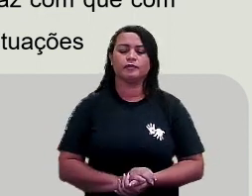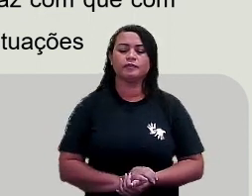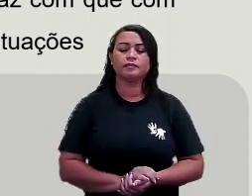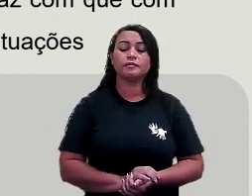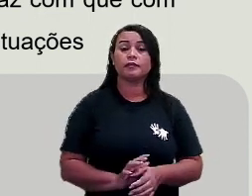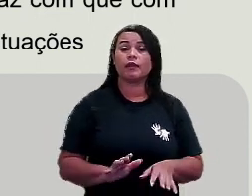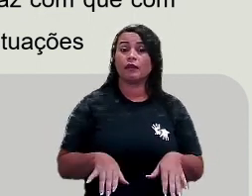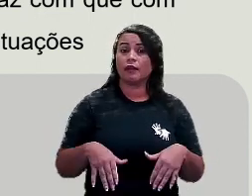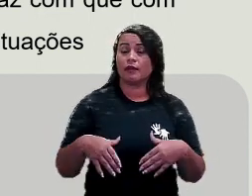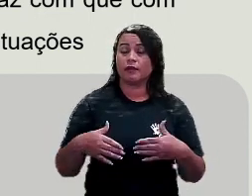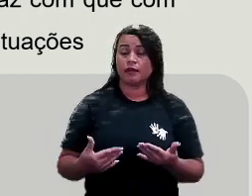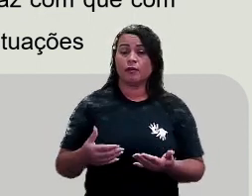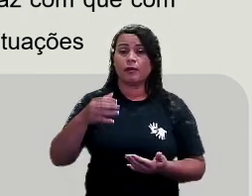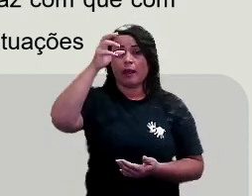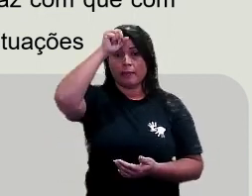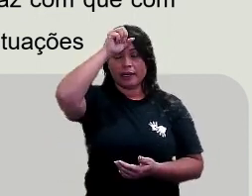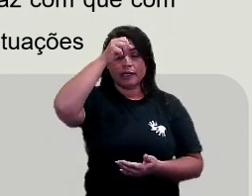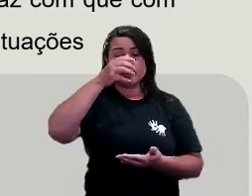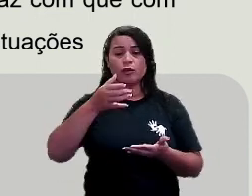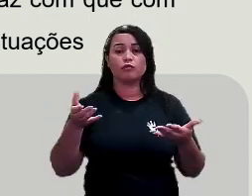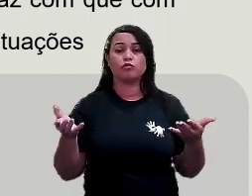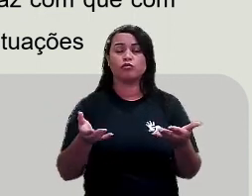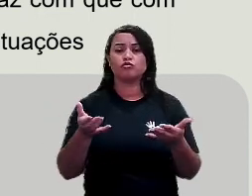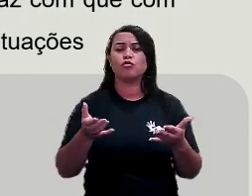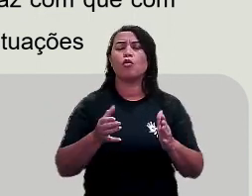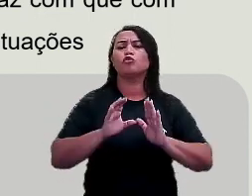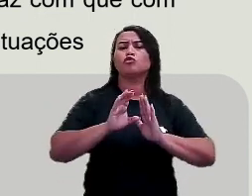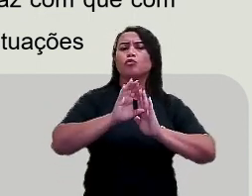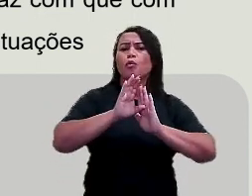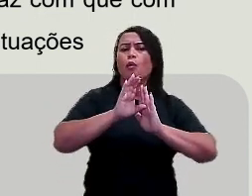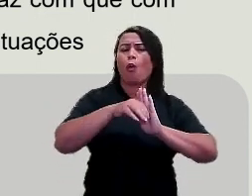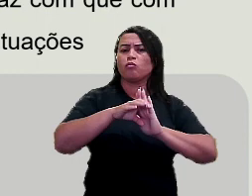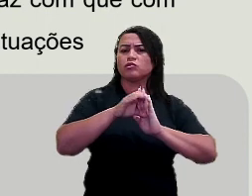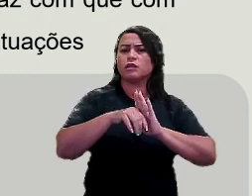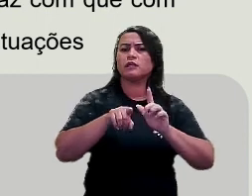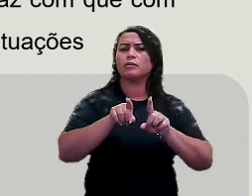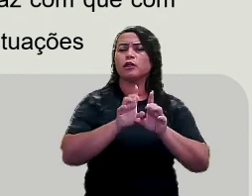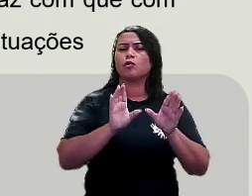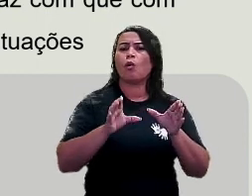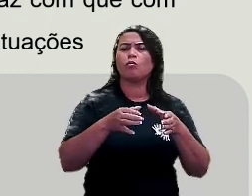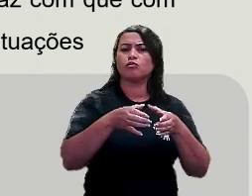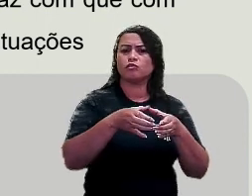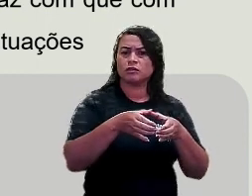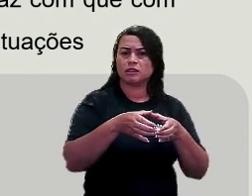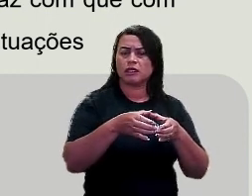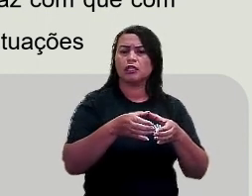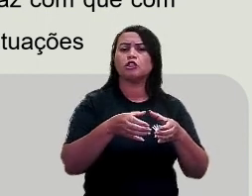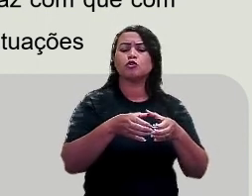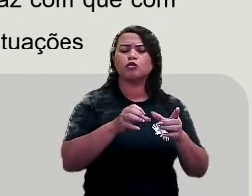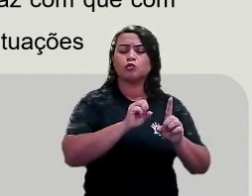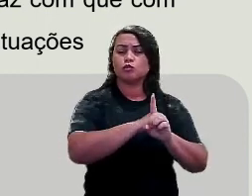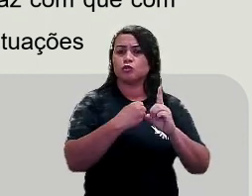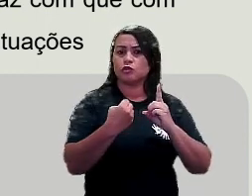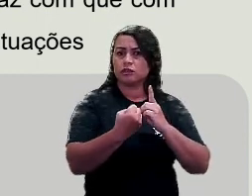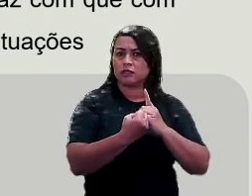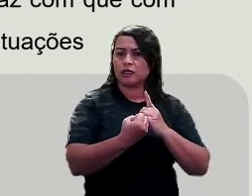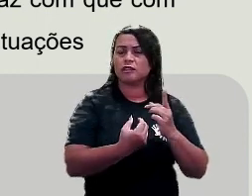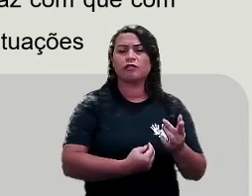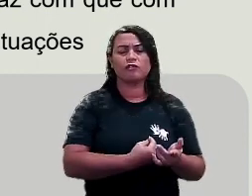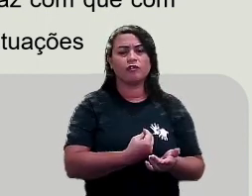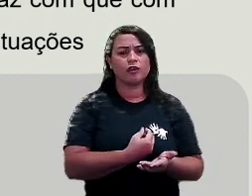Então, aprendemos hoje o conceito de comunidade e o conceito de grupos sociais. Vivemos hoje em um